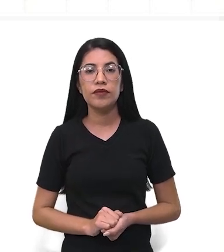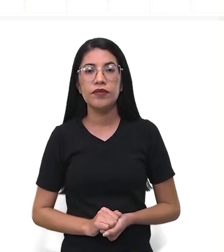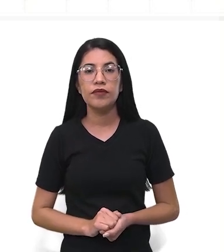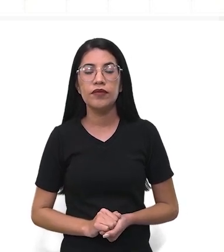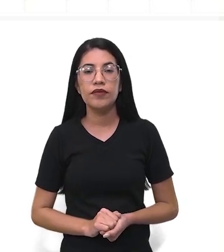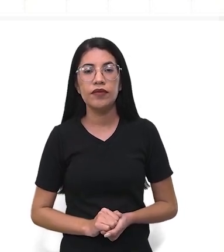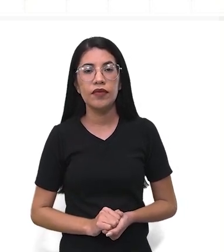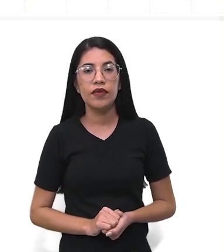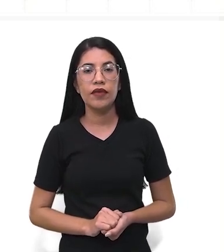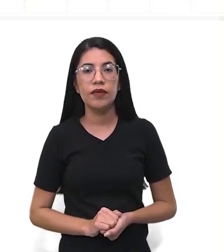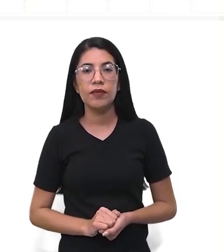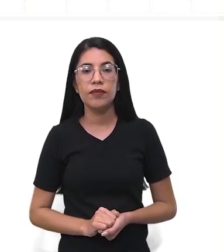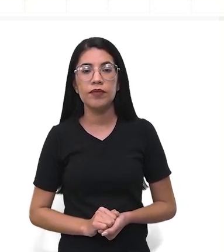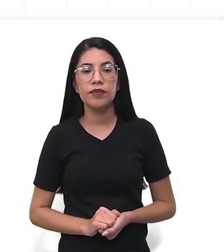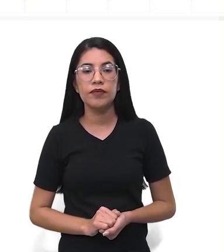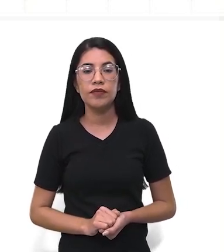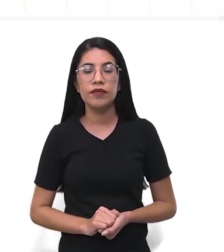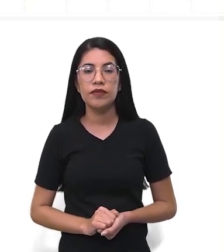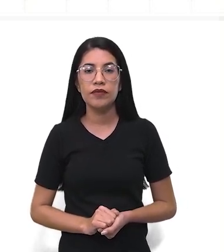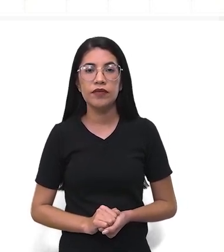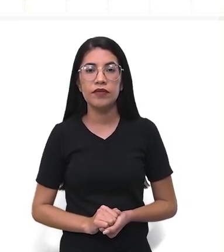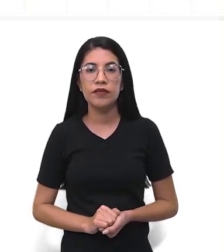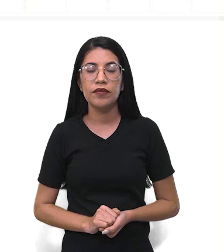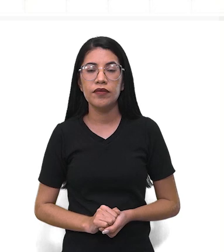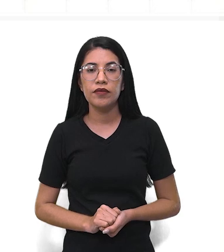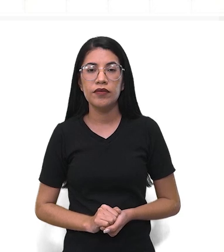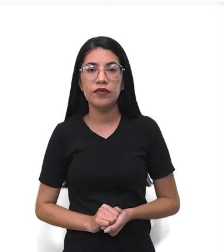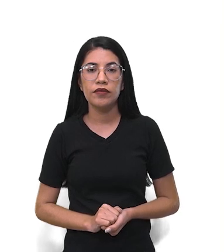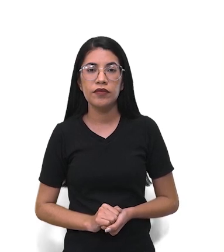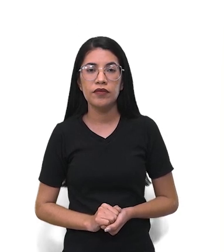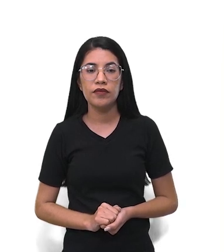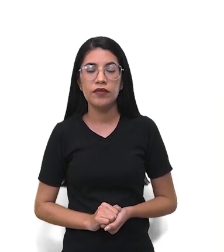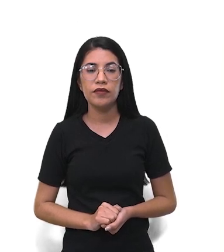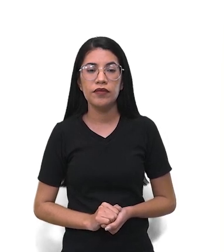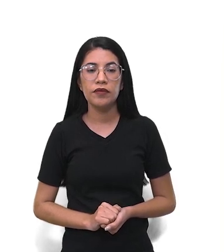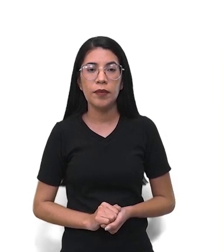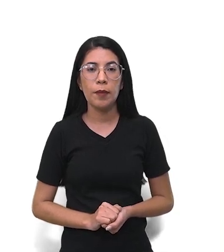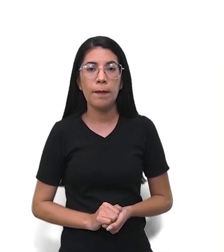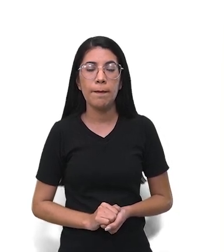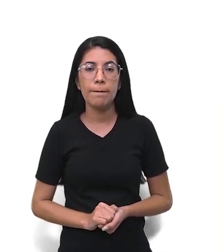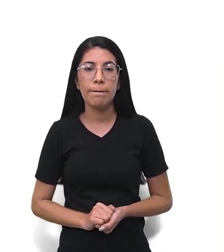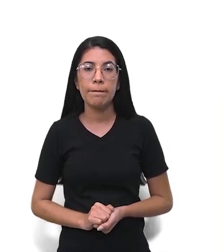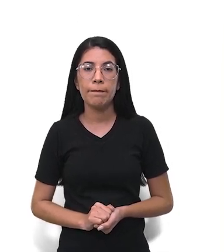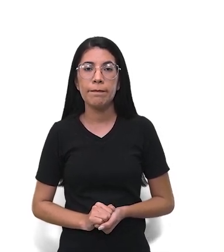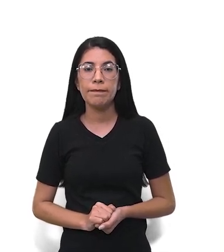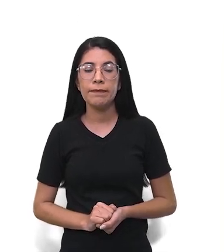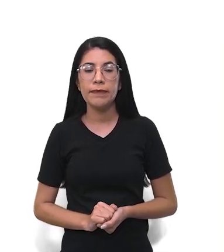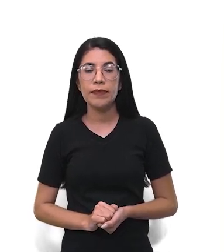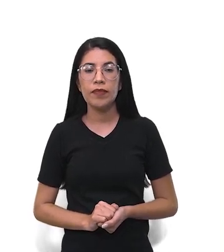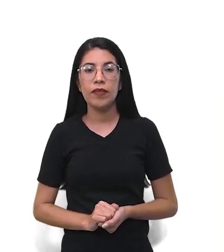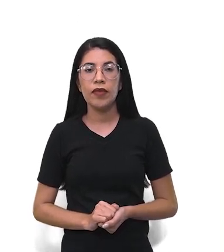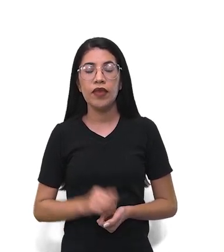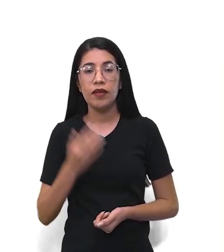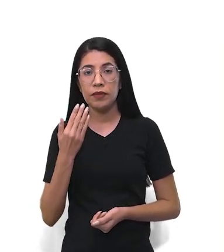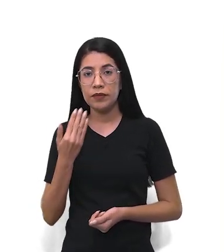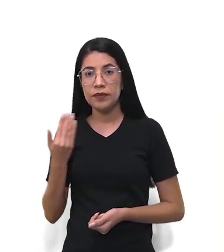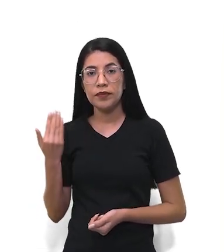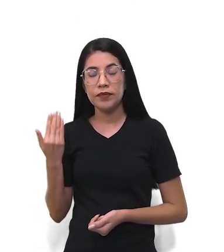Beleza? Vou deixar sem o zero mesmo aqui o valor, tá? Então aqui está, ó.